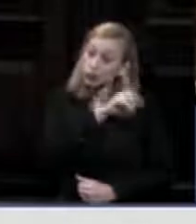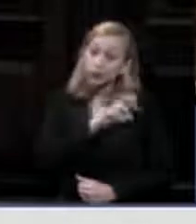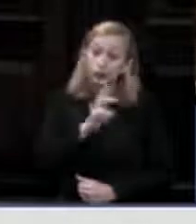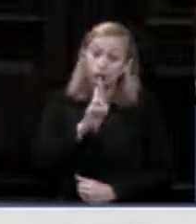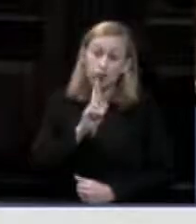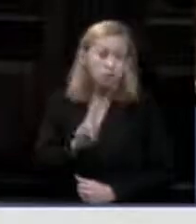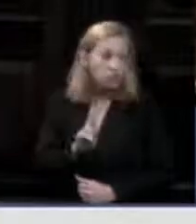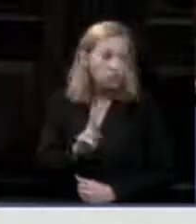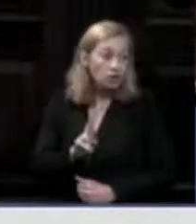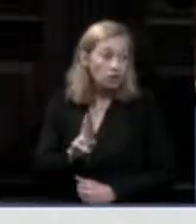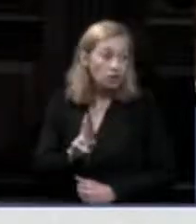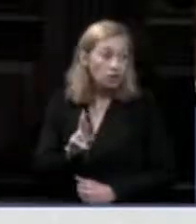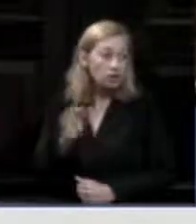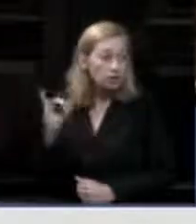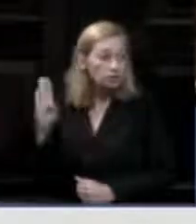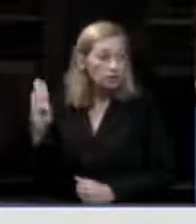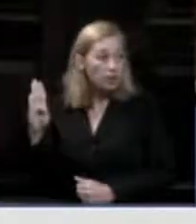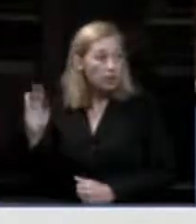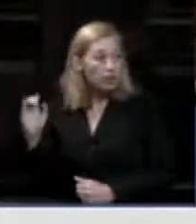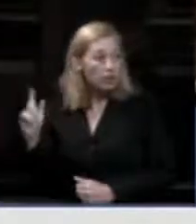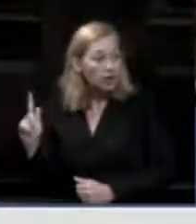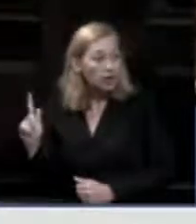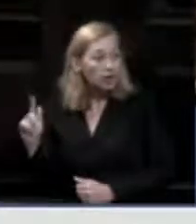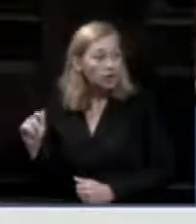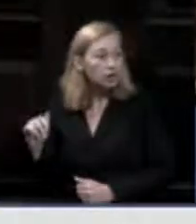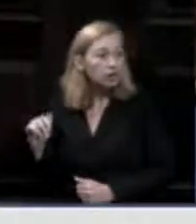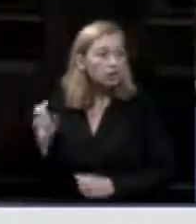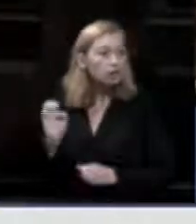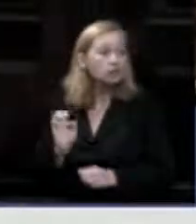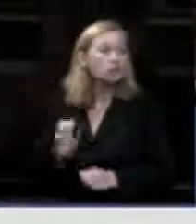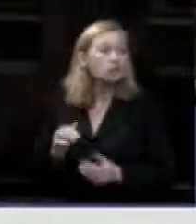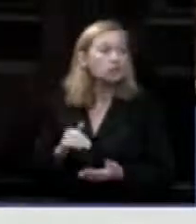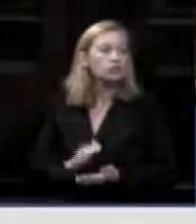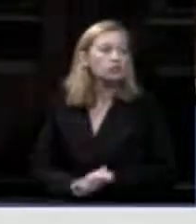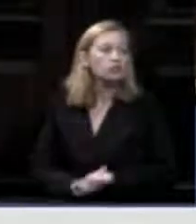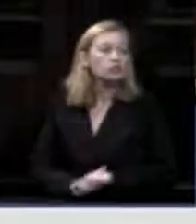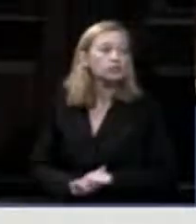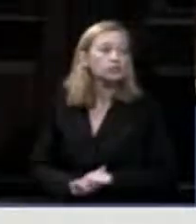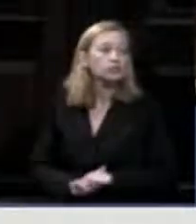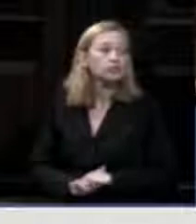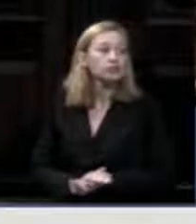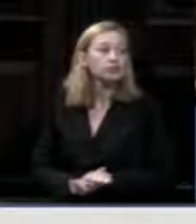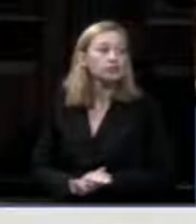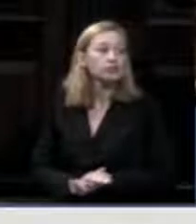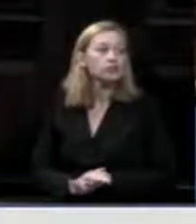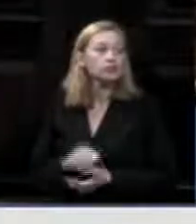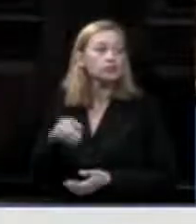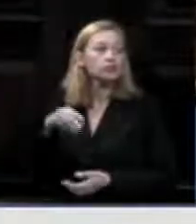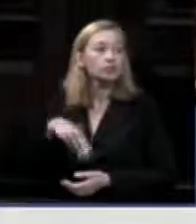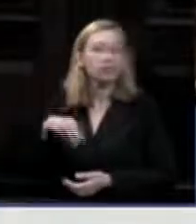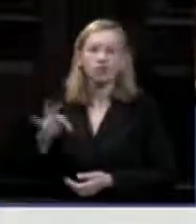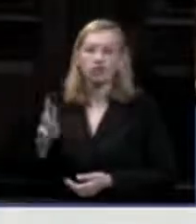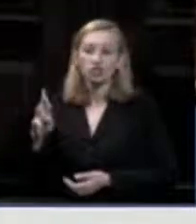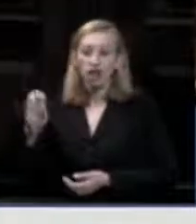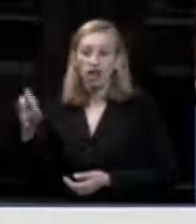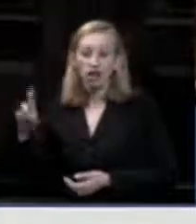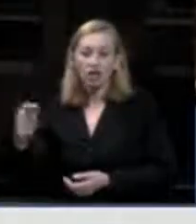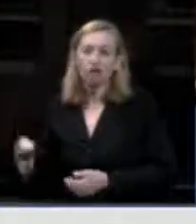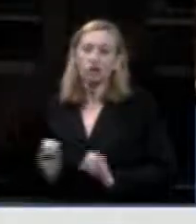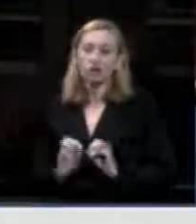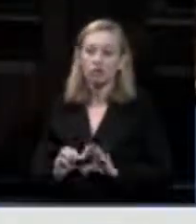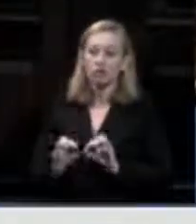IDEB, divulgado recentemente pelo Ministério da Educação. Os índices do estado do Rio de Janeiro